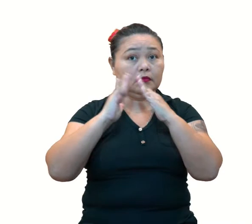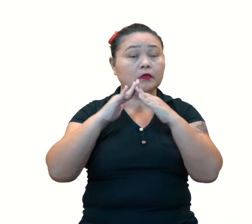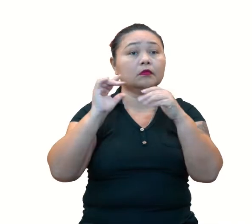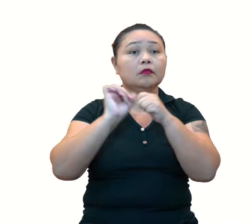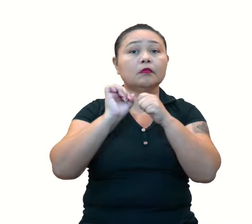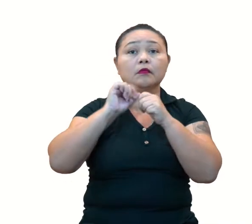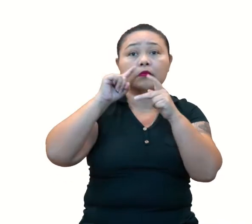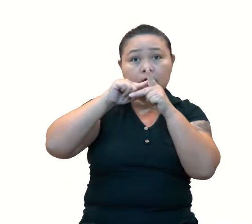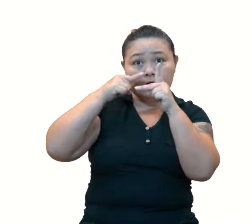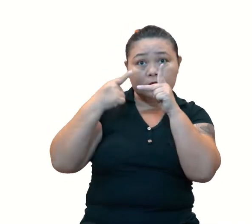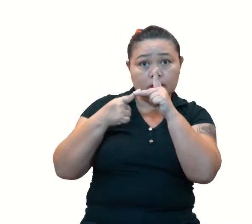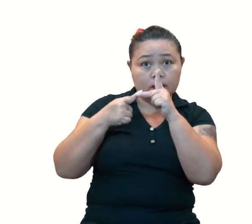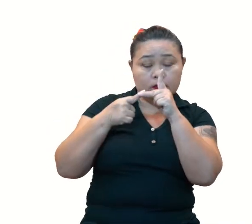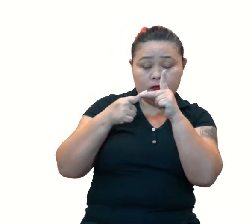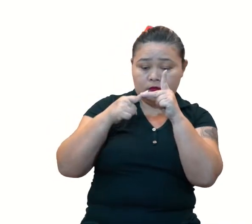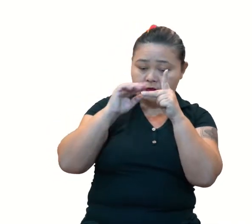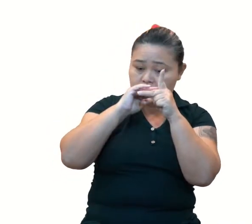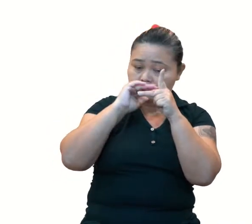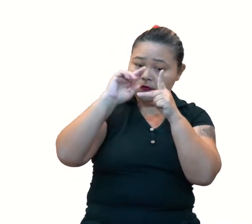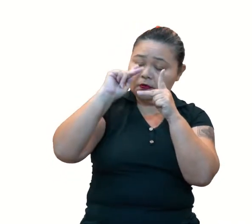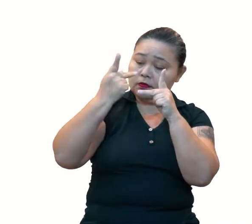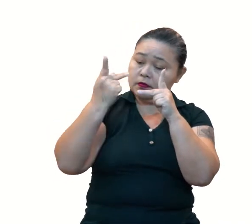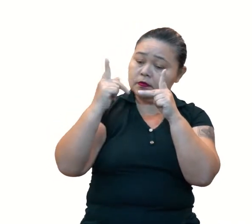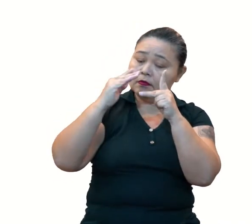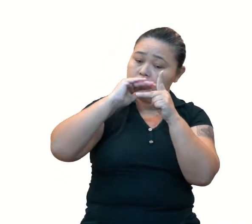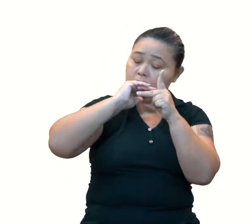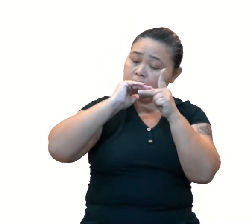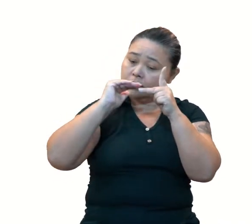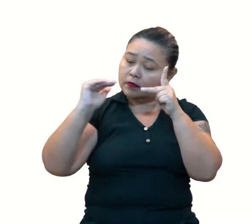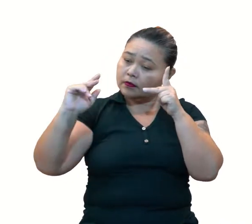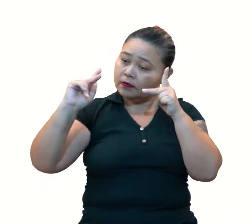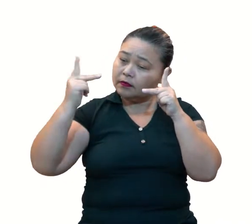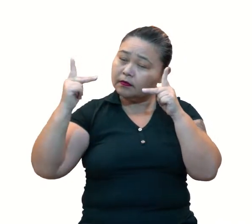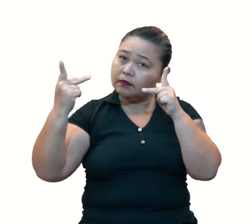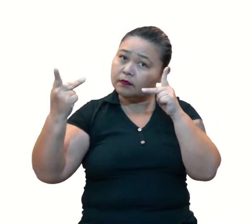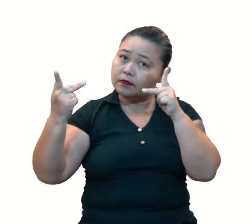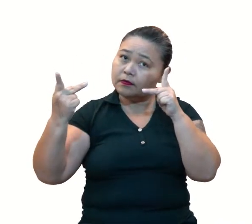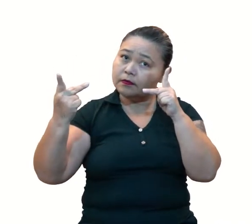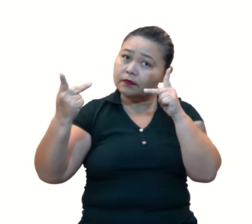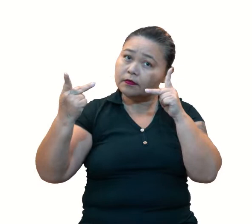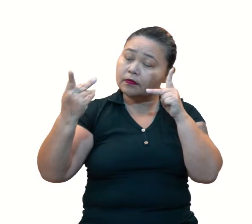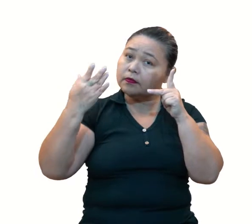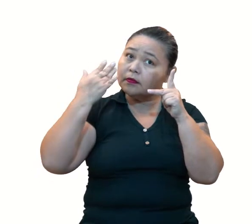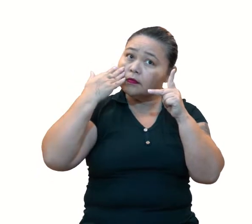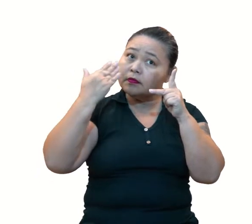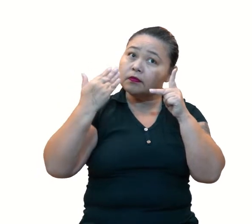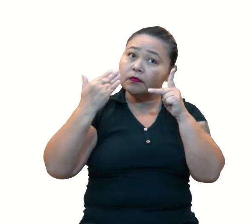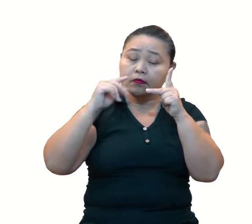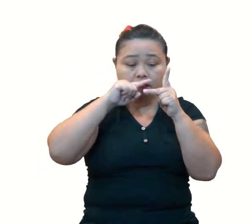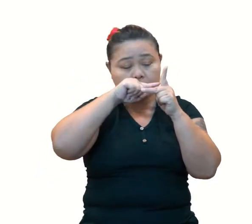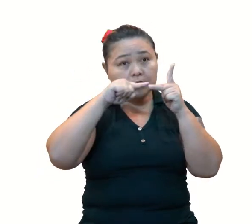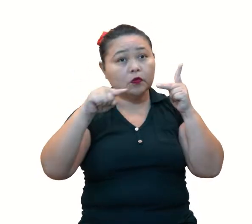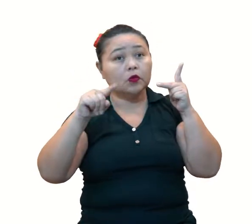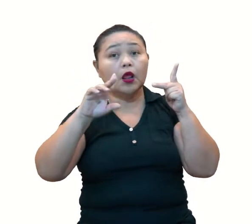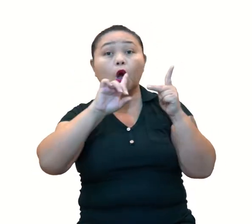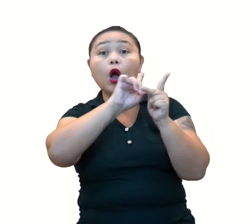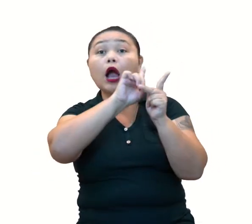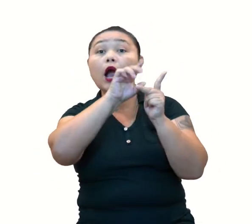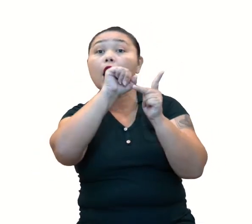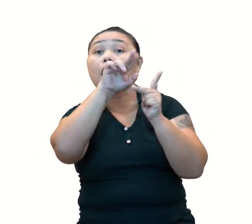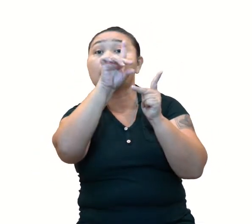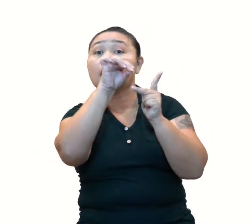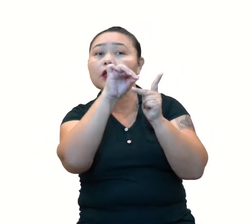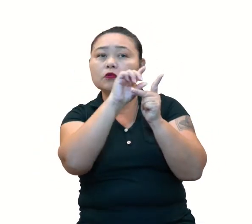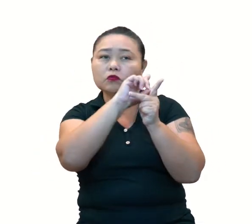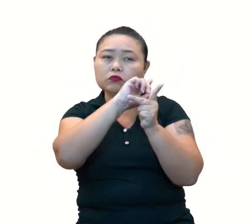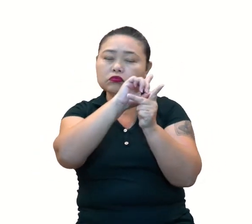enxergar, essa minha hipotenusa, ela vai começar com a linha do canudo. É o canudo que vai nessa